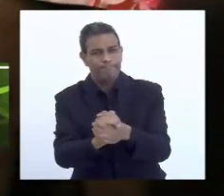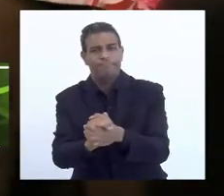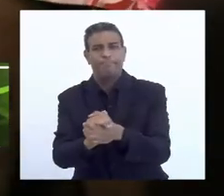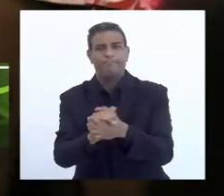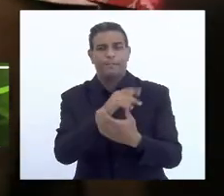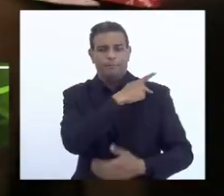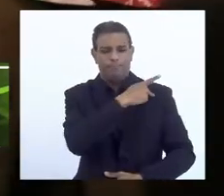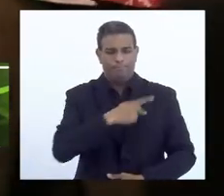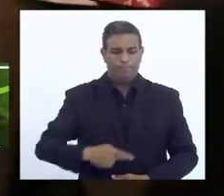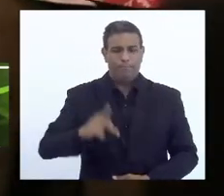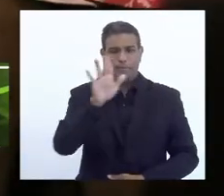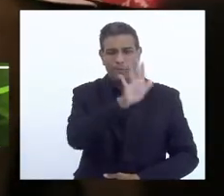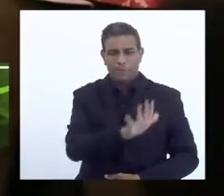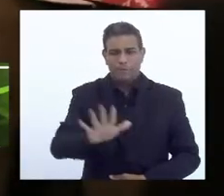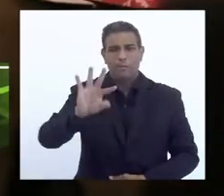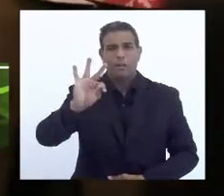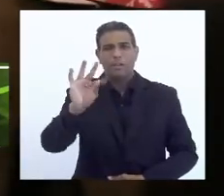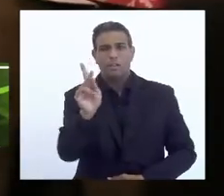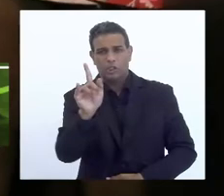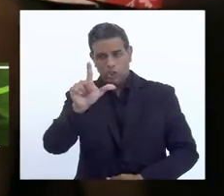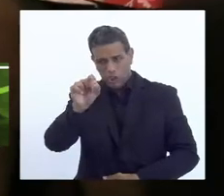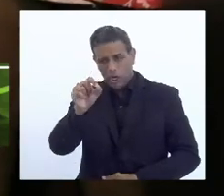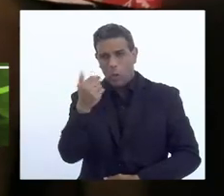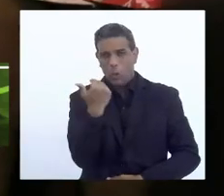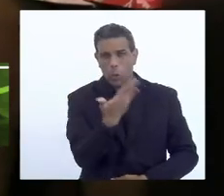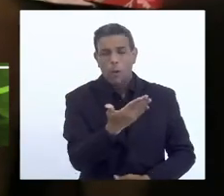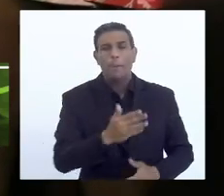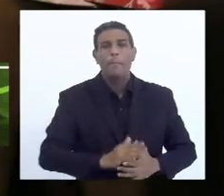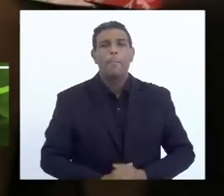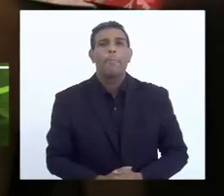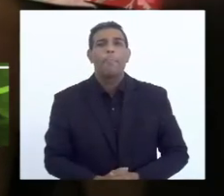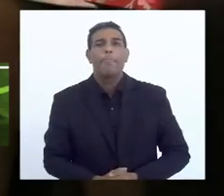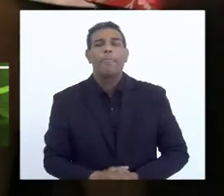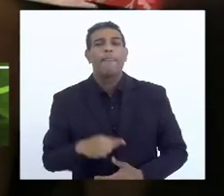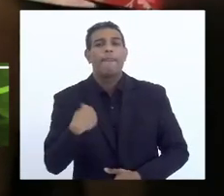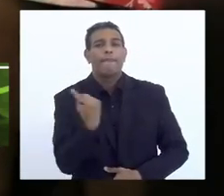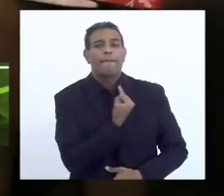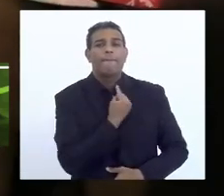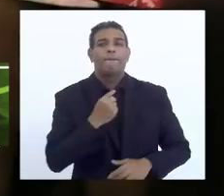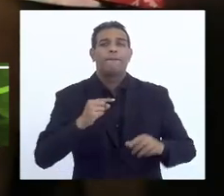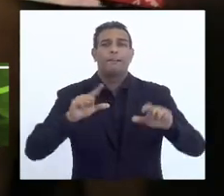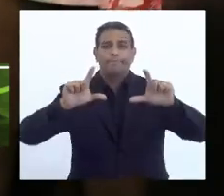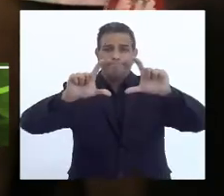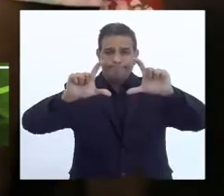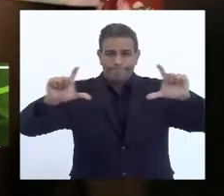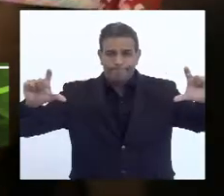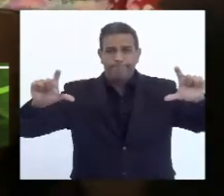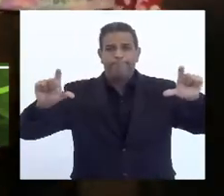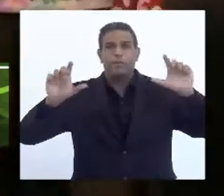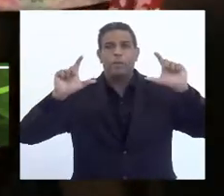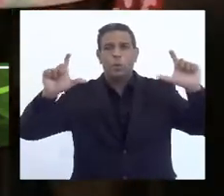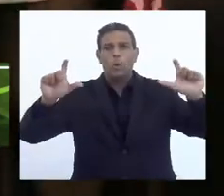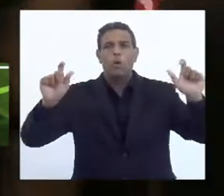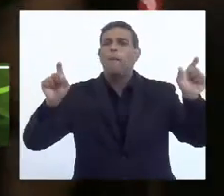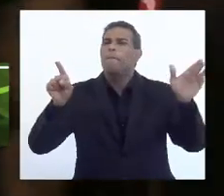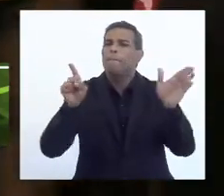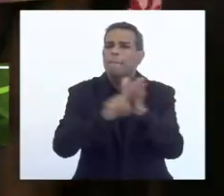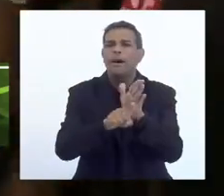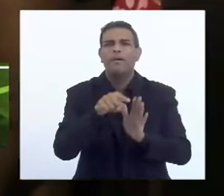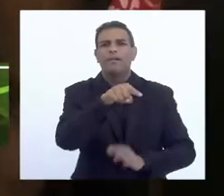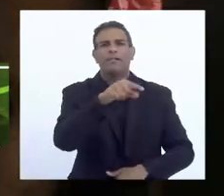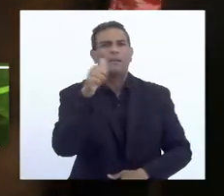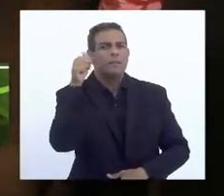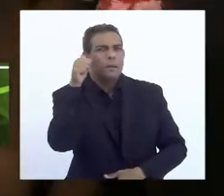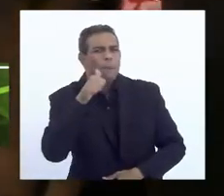meu presidente nacional, Thiago Morbá, que está aqui com a gente. Nós fizemos uma faixa que estava perguntando por que a mulher do